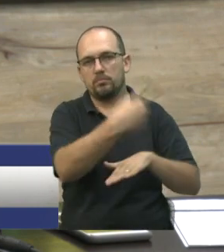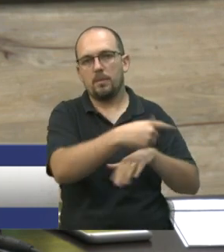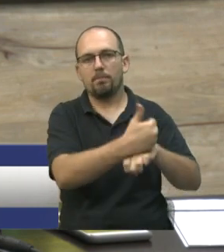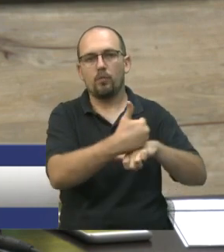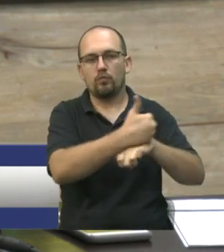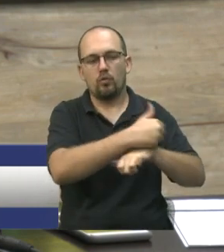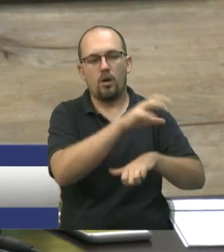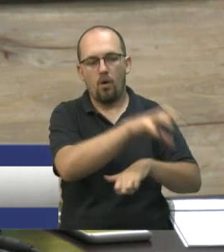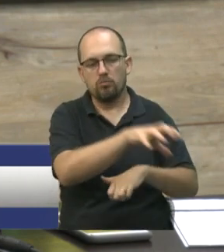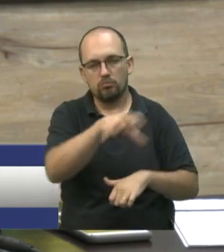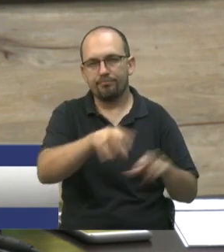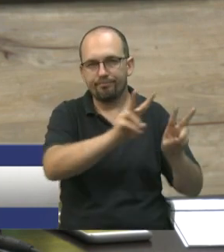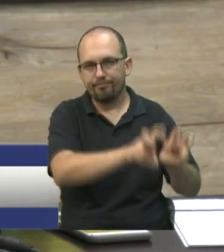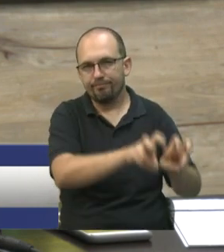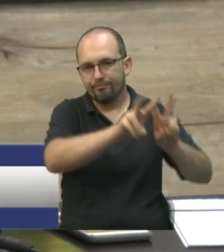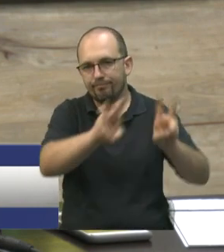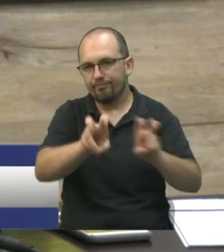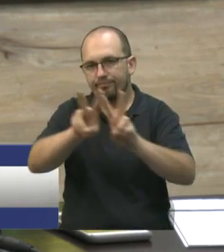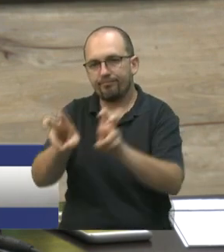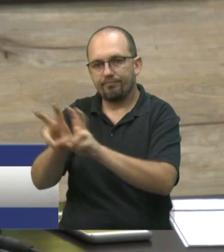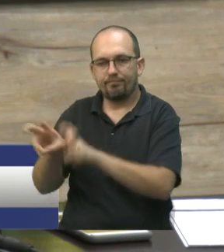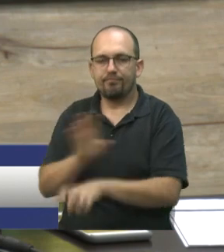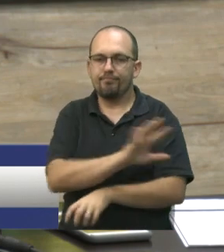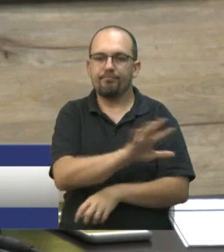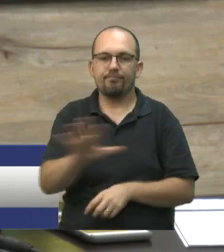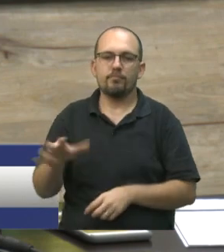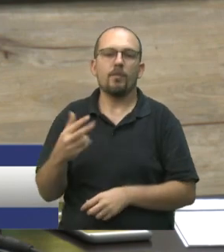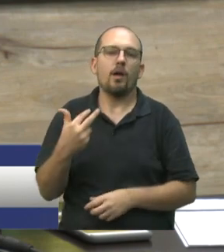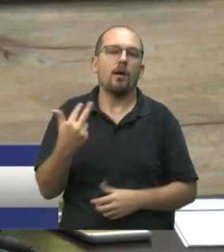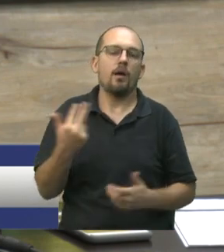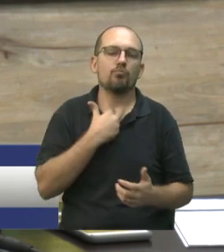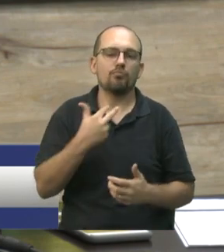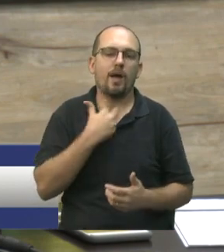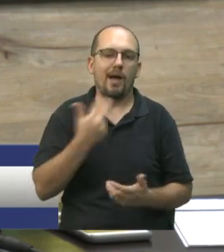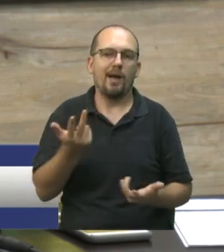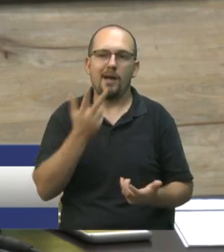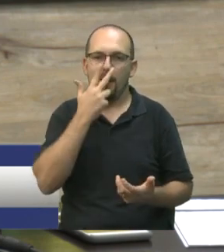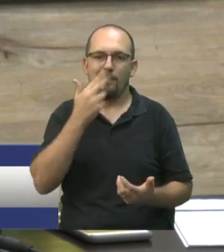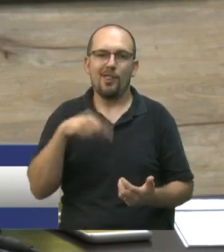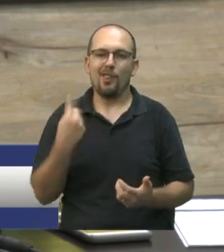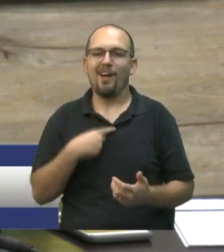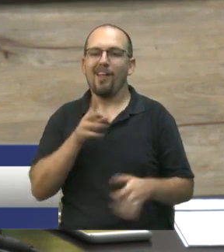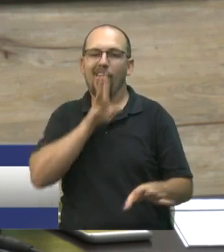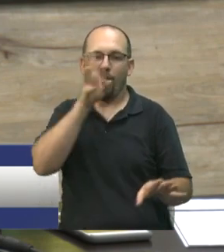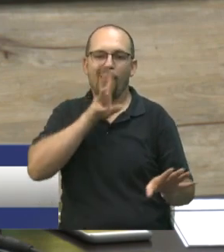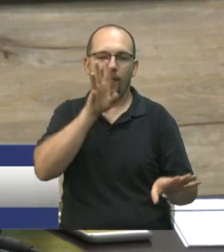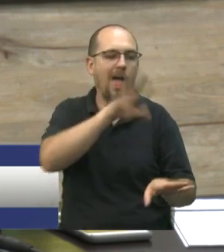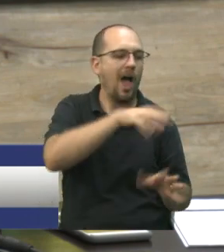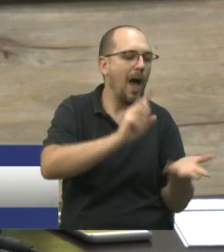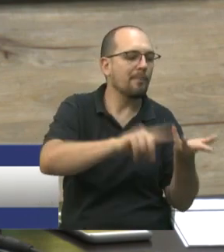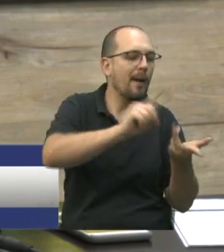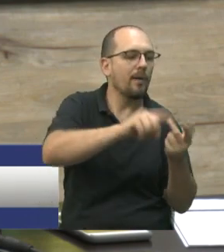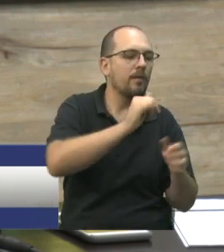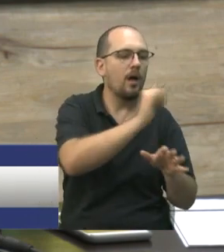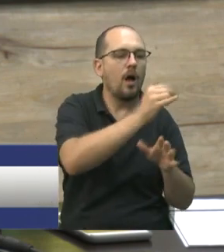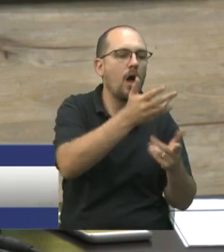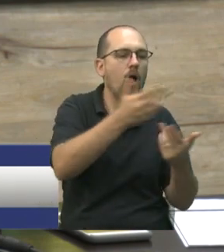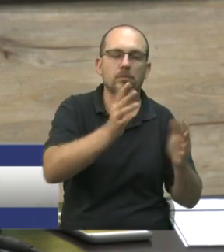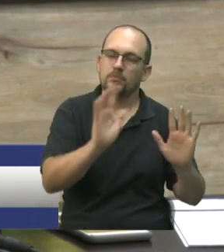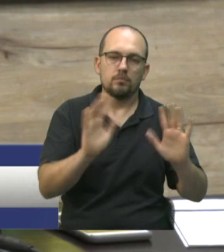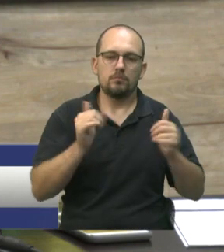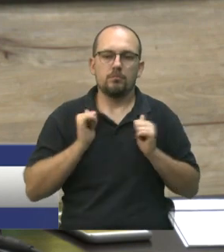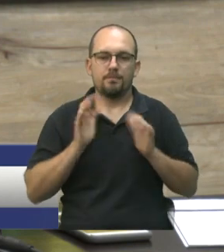expertise de cada segmento, e seria um pouco ingerência nossa entrar nesse aspecto. Não